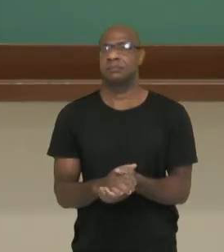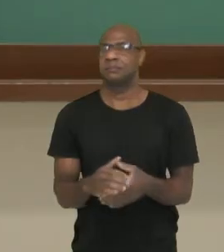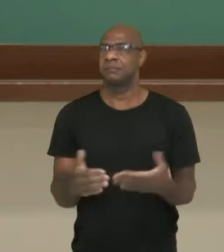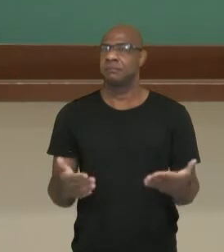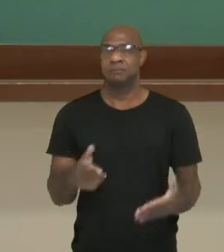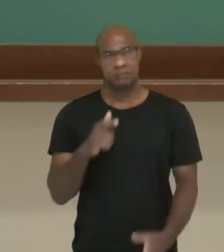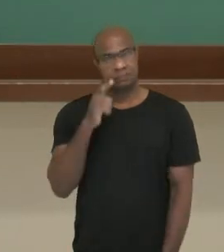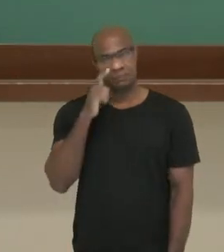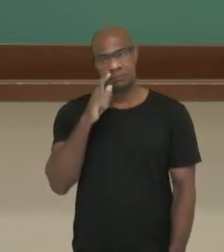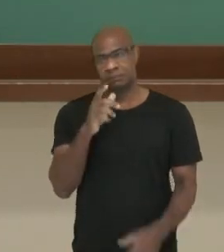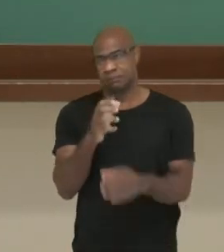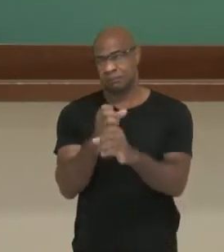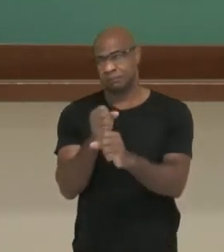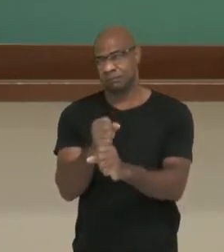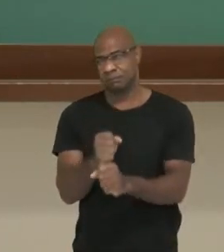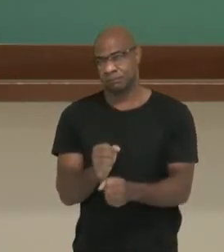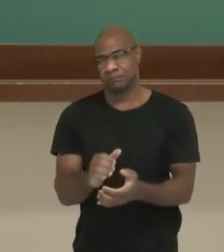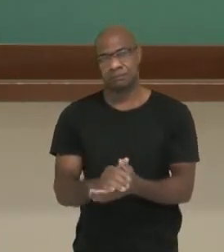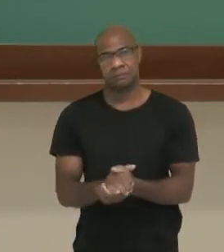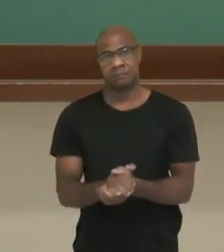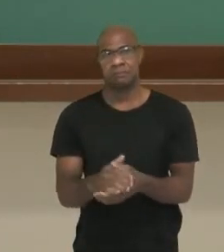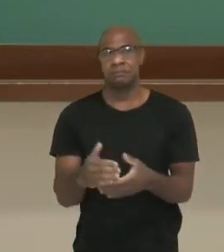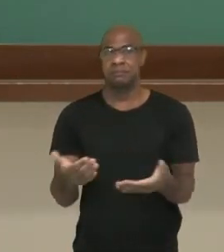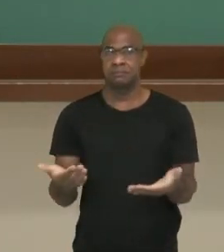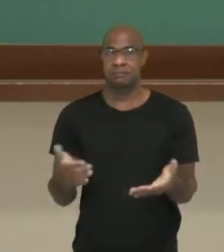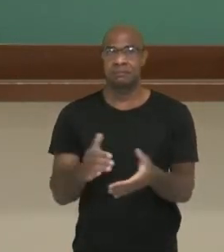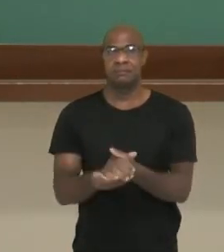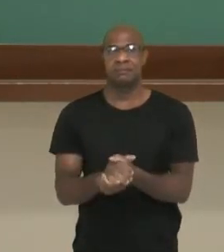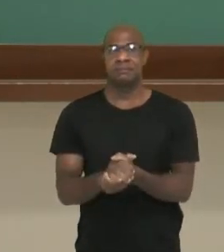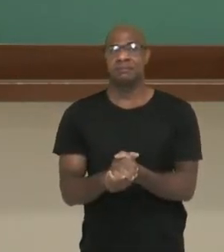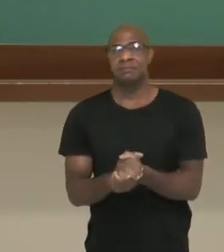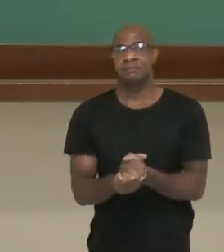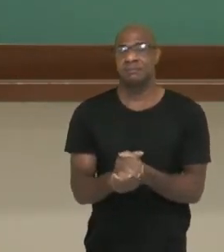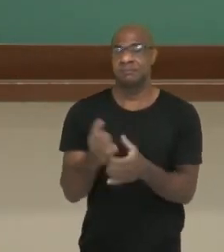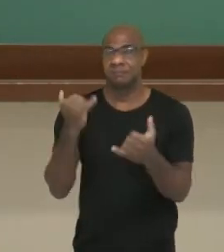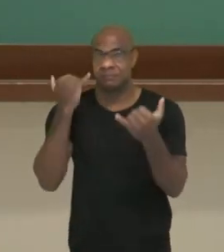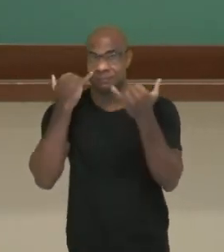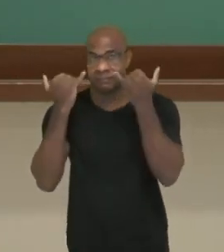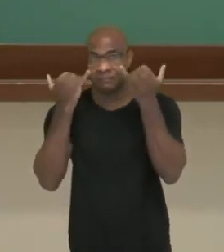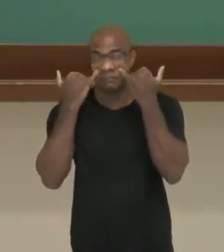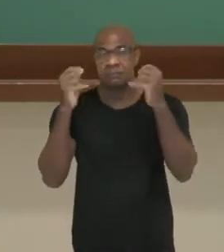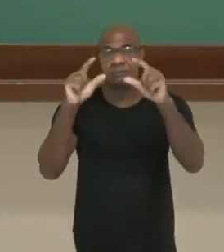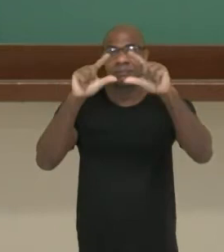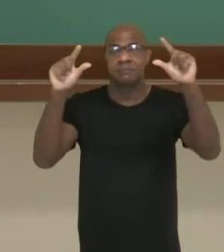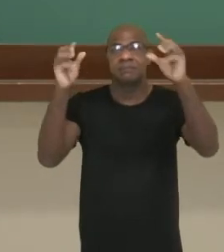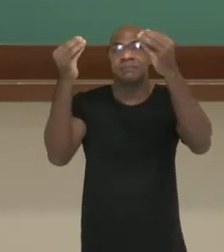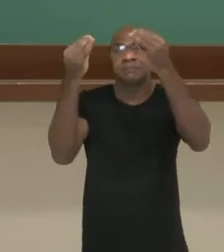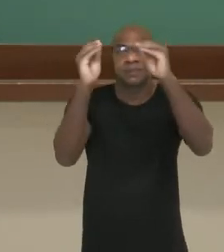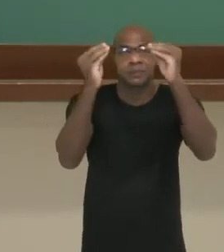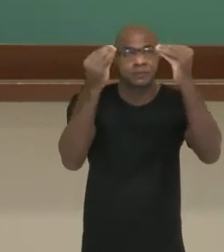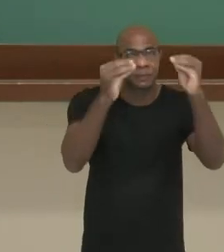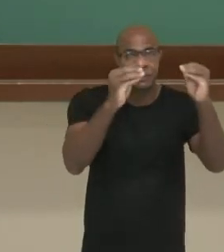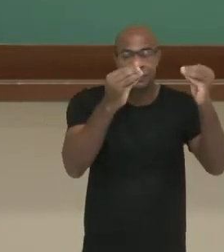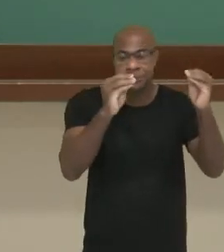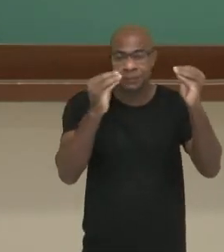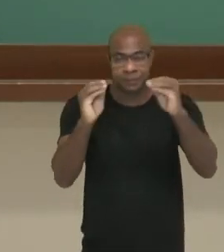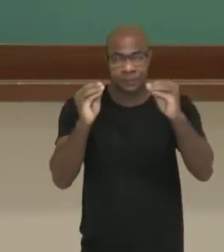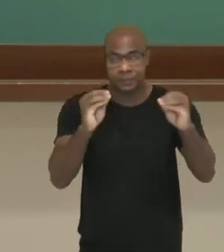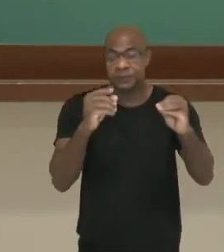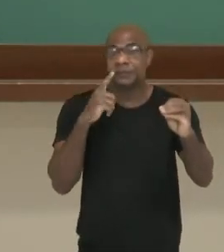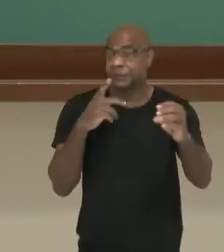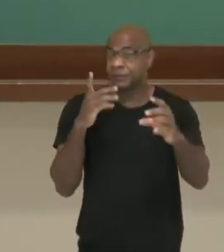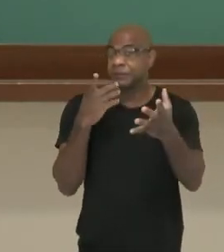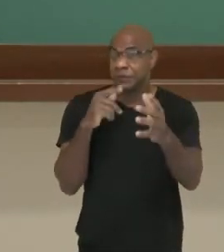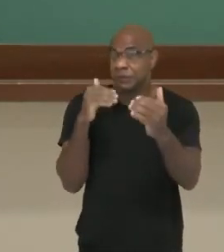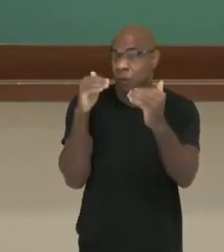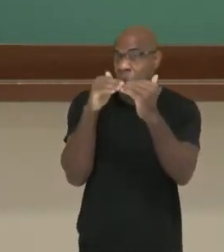Conseguiu fazer essa conta? Tira os dados do problema. Verifica se as unidades batem, porque se não batem, tem que transformar